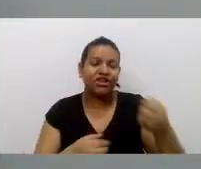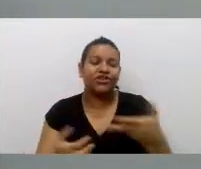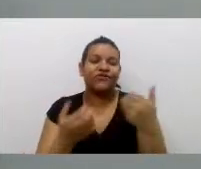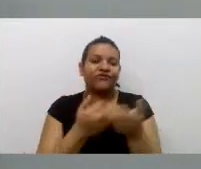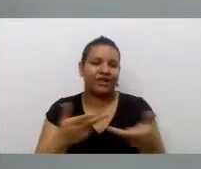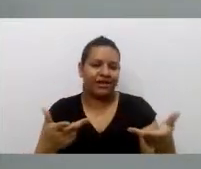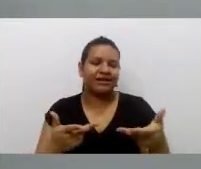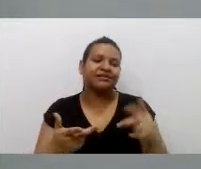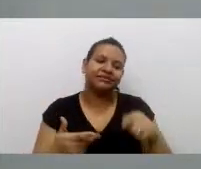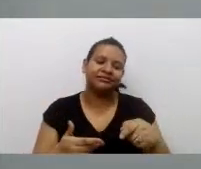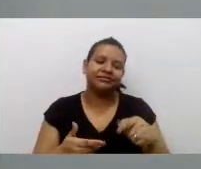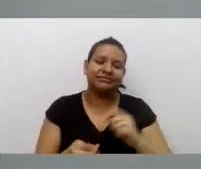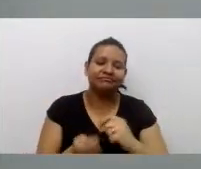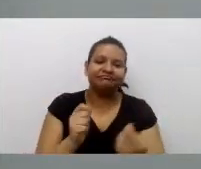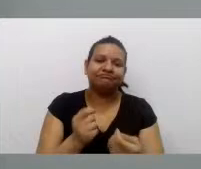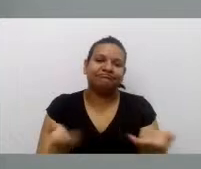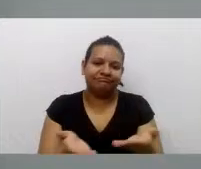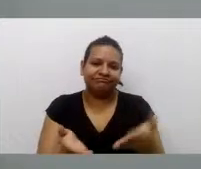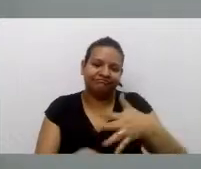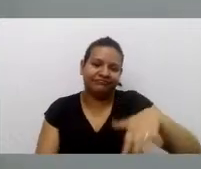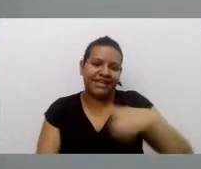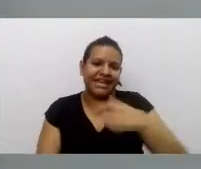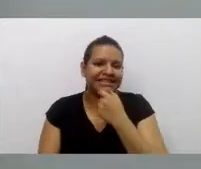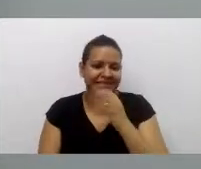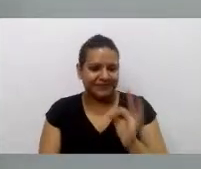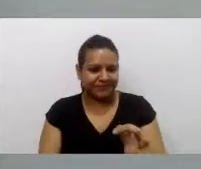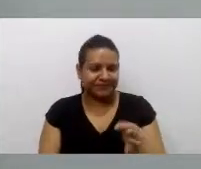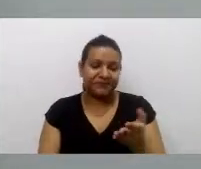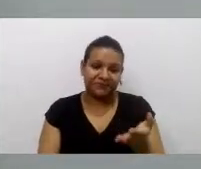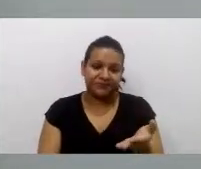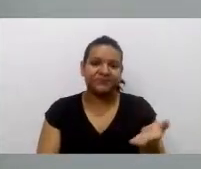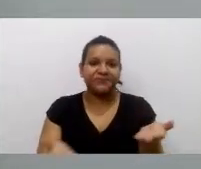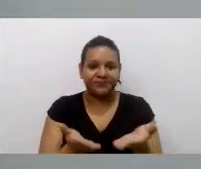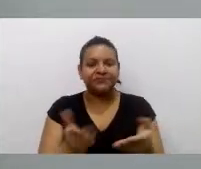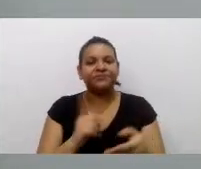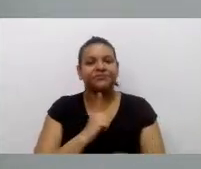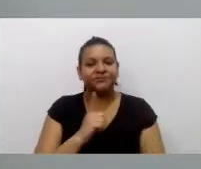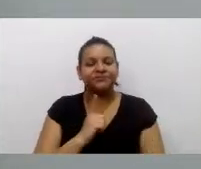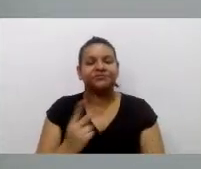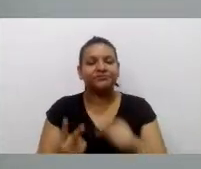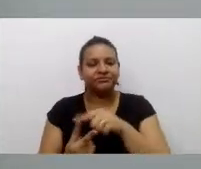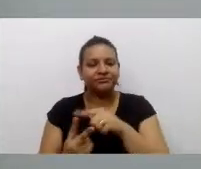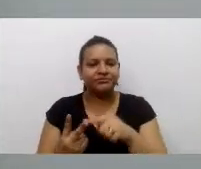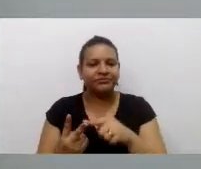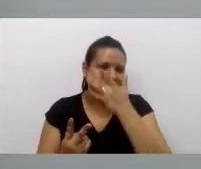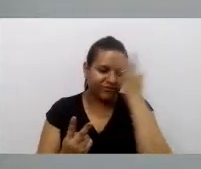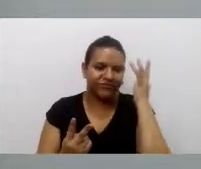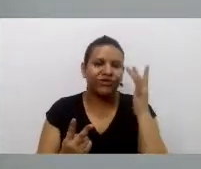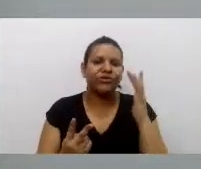nova do mercado para o ensino da língua inglesa. Né? Eu trago aqui com a gente dois convidados